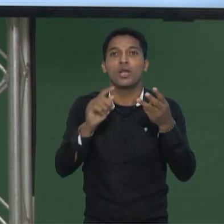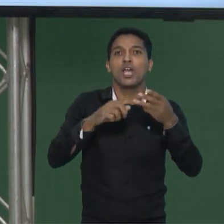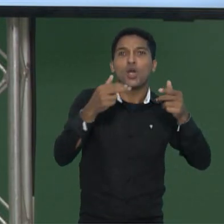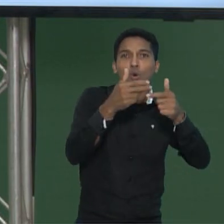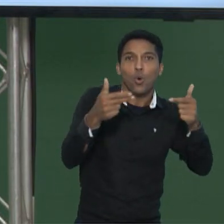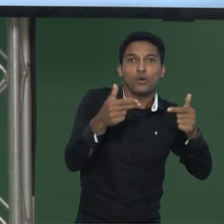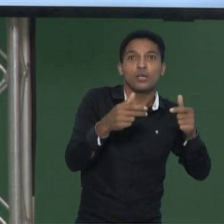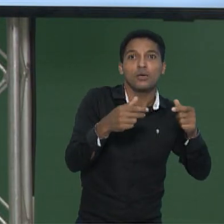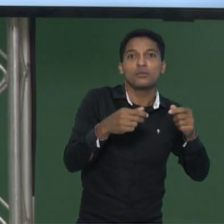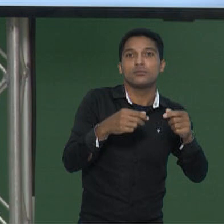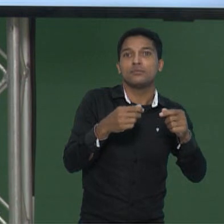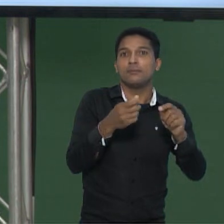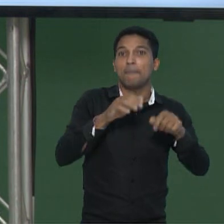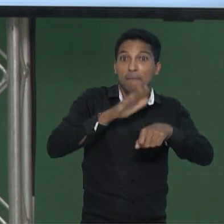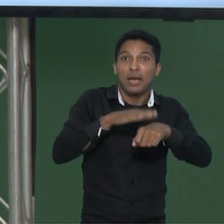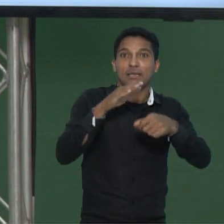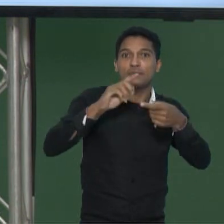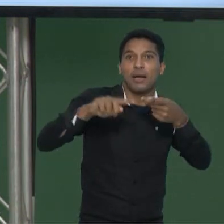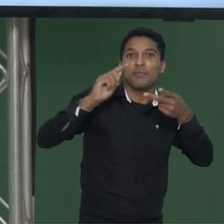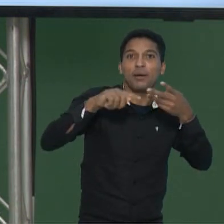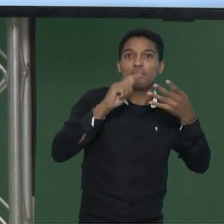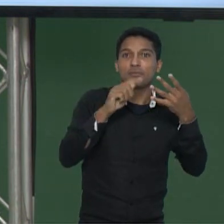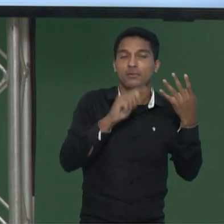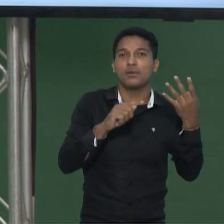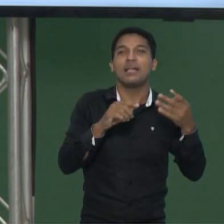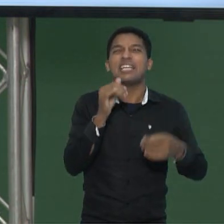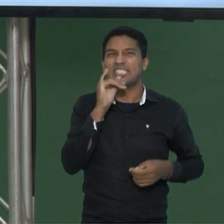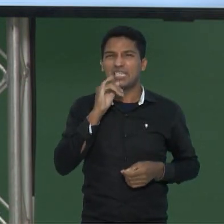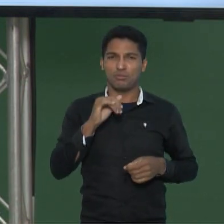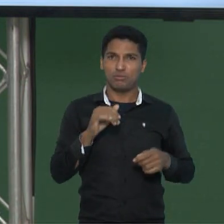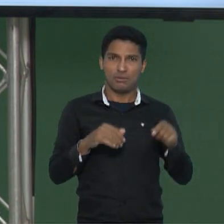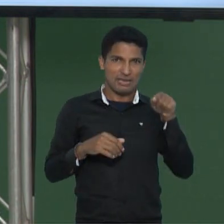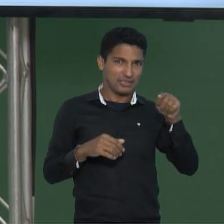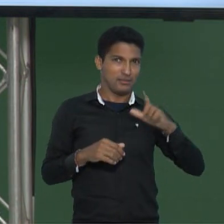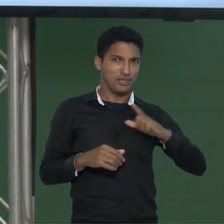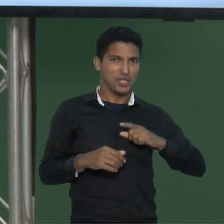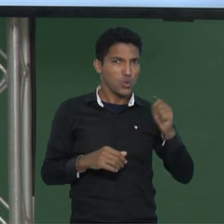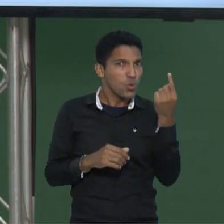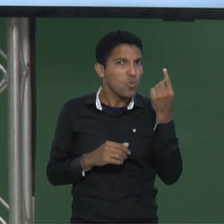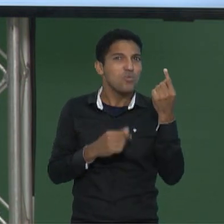exemplo, aqui eu tenho uma criança só? Não, então eu tenho